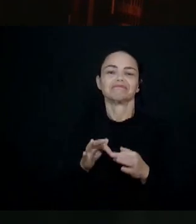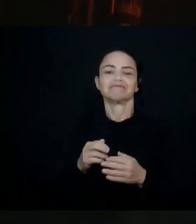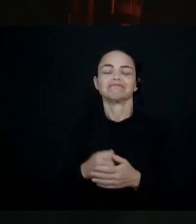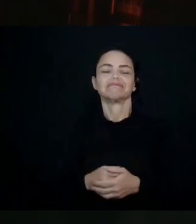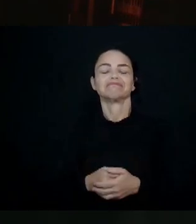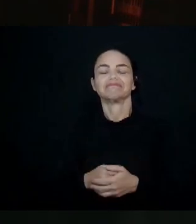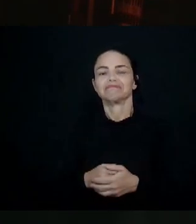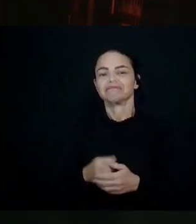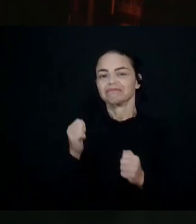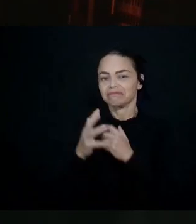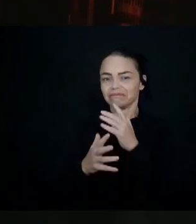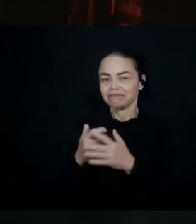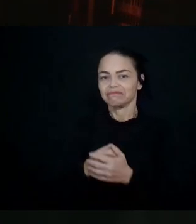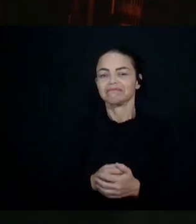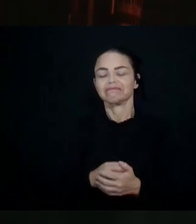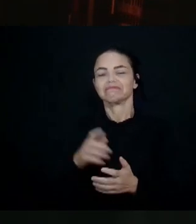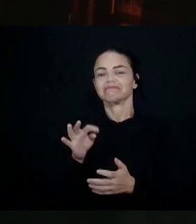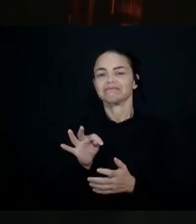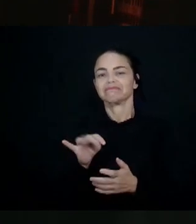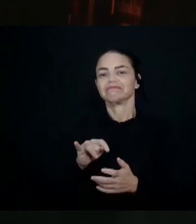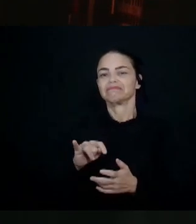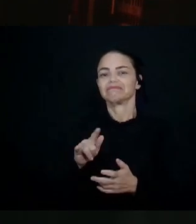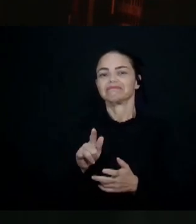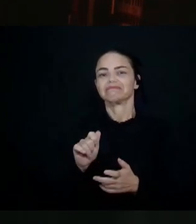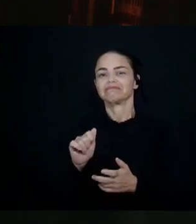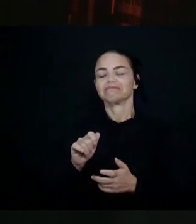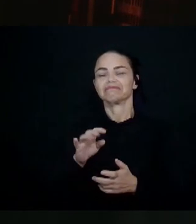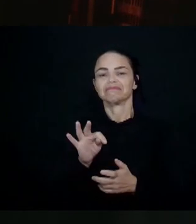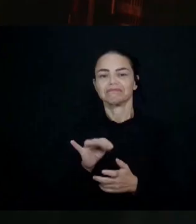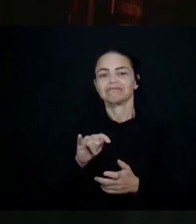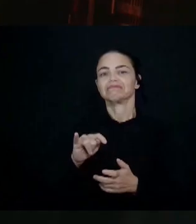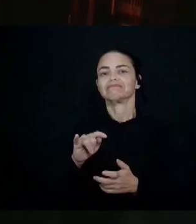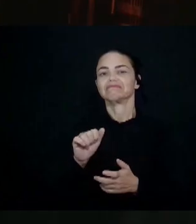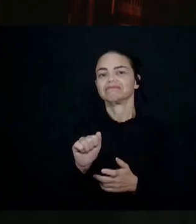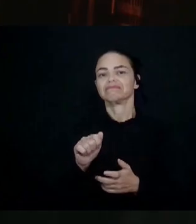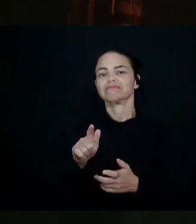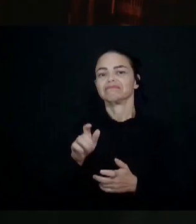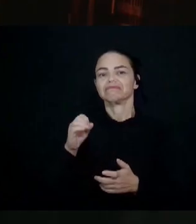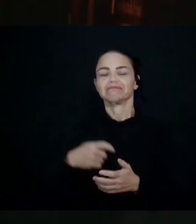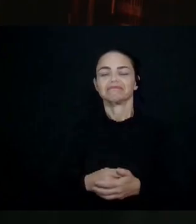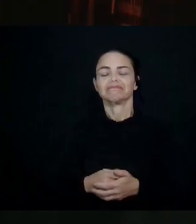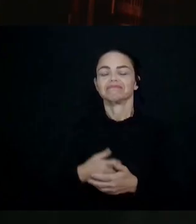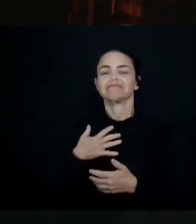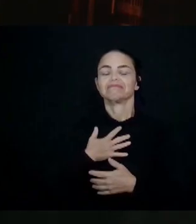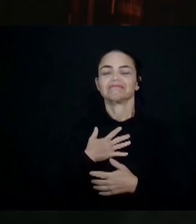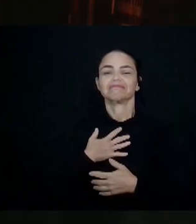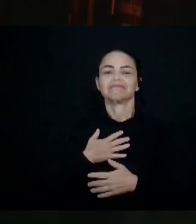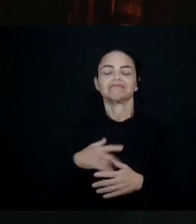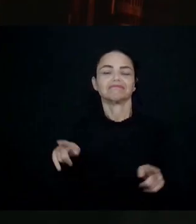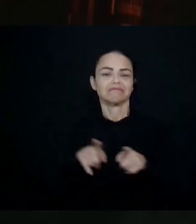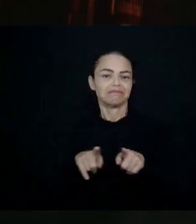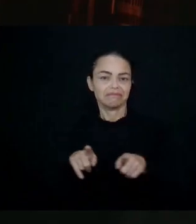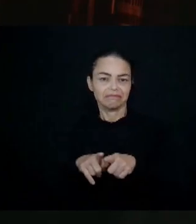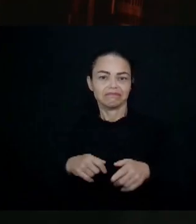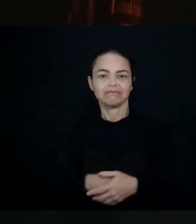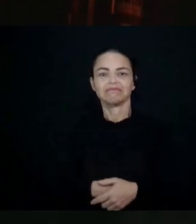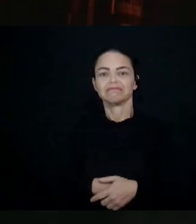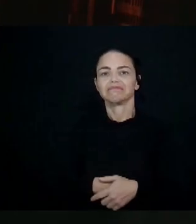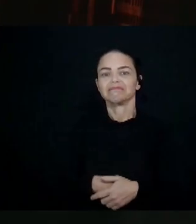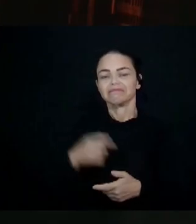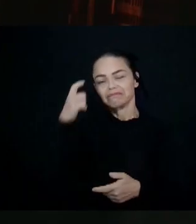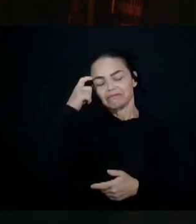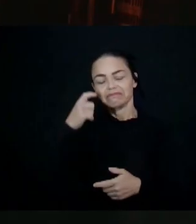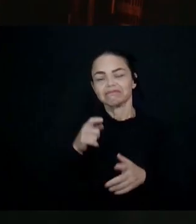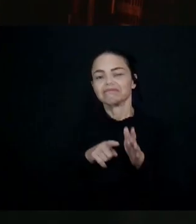Acho que esse programa trouxe bastante nostalgia para a gente, mas também faz a gente parar para analisar,